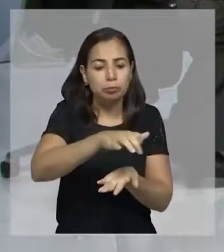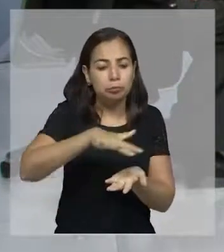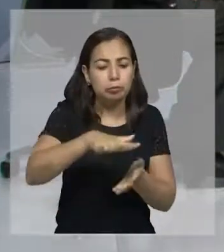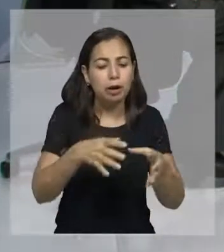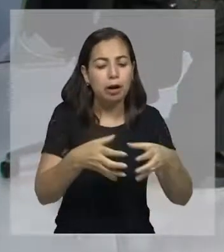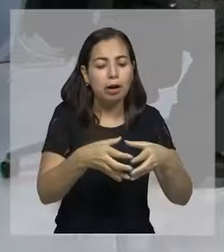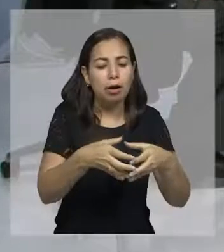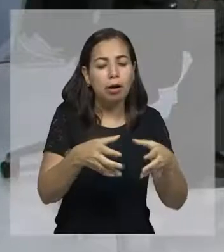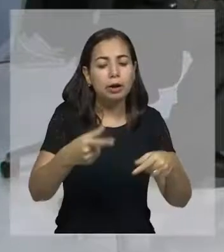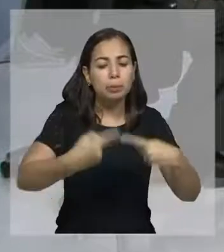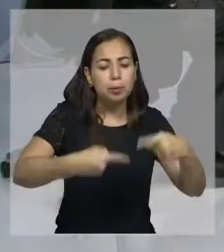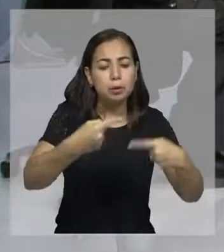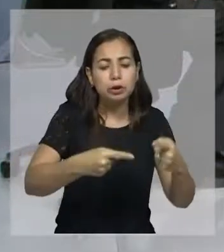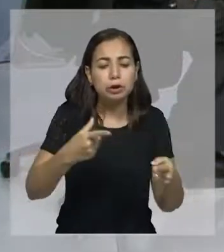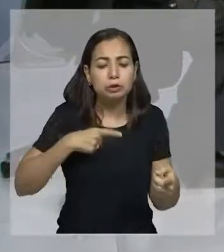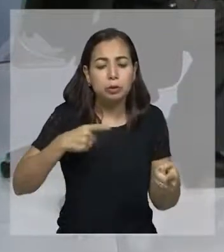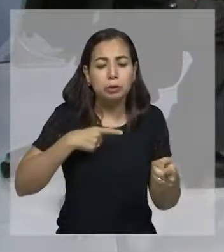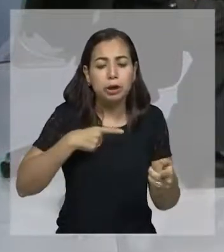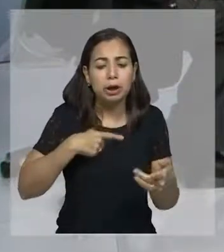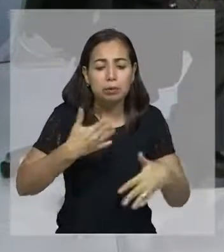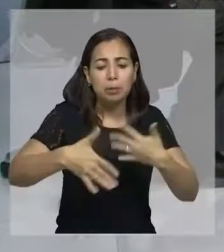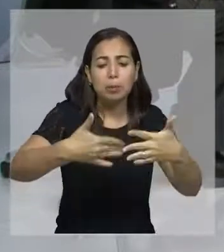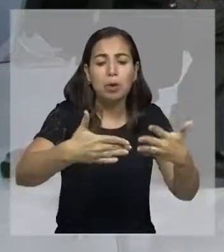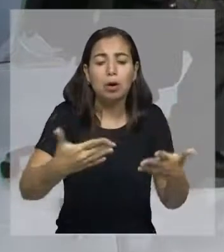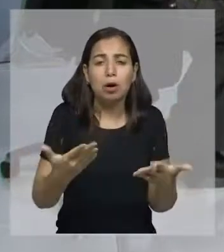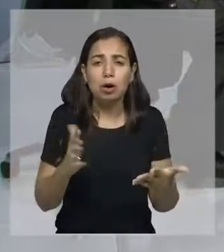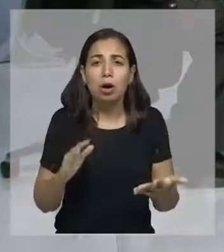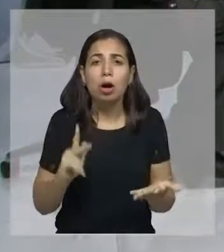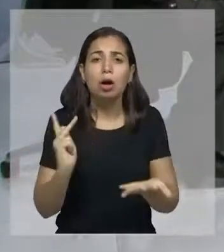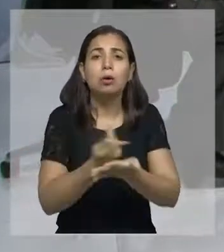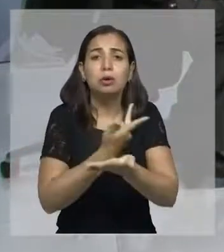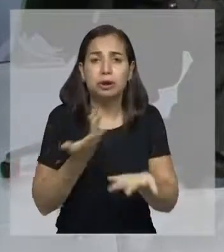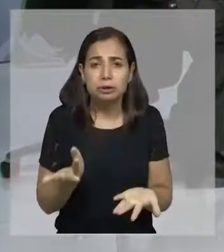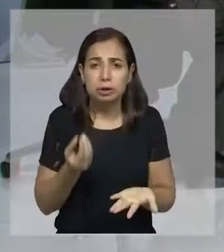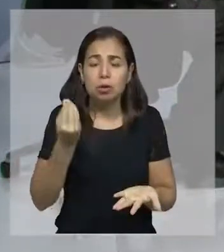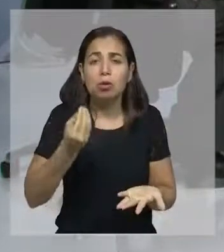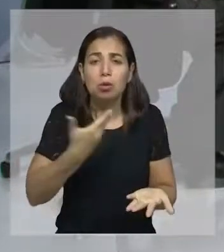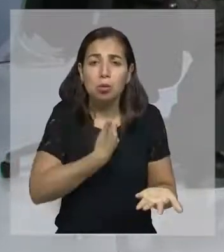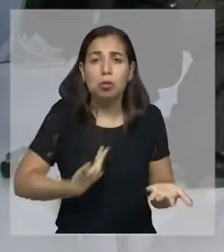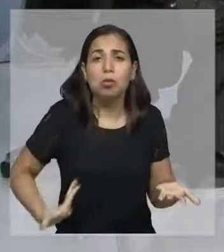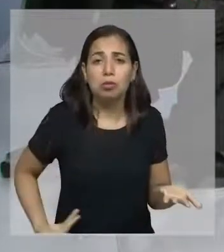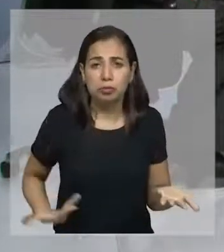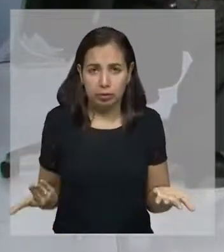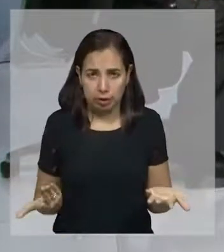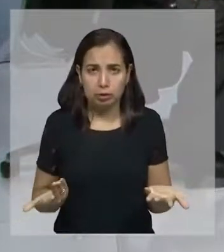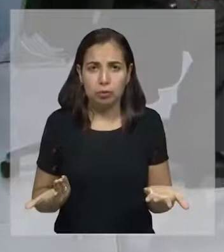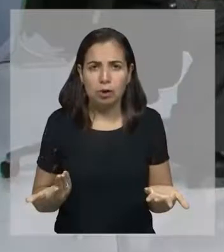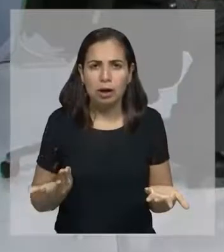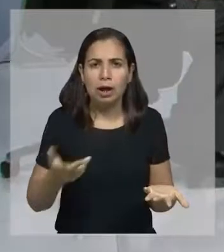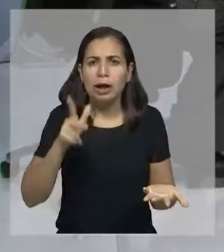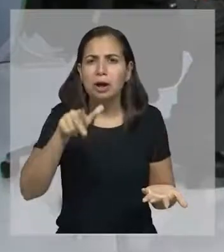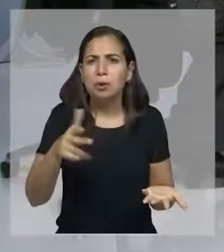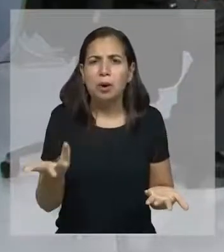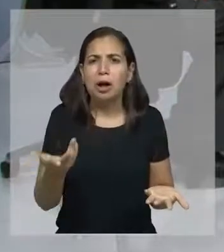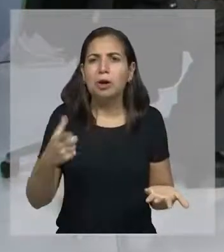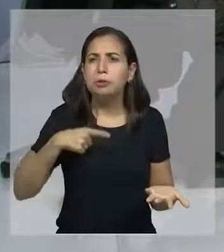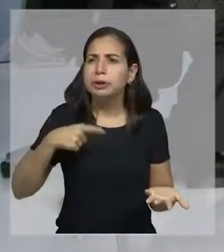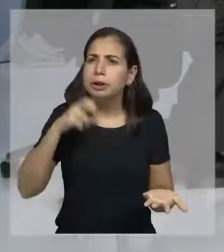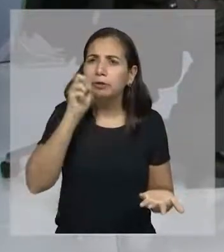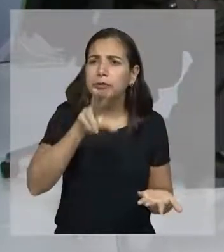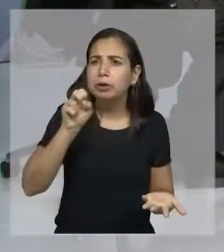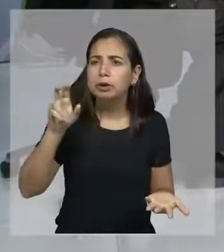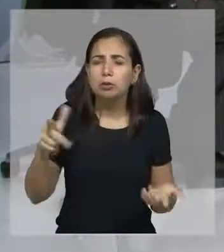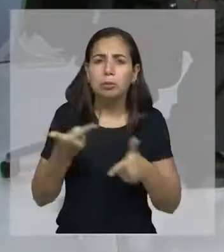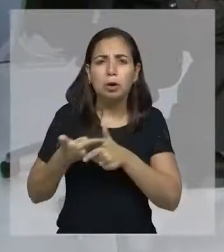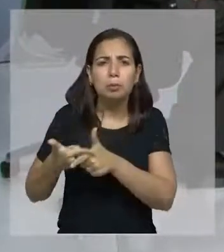ter outras ações de governo diminuindo, mitigando esses impactos negativos que se tem agora? Fala-se